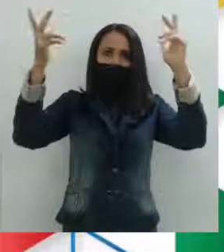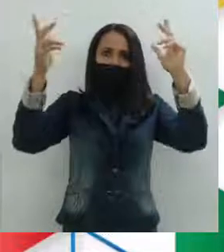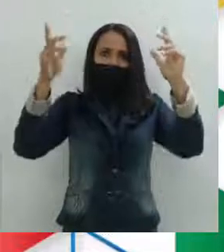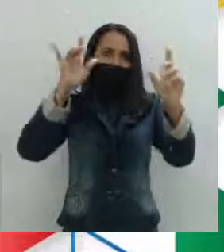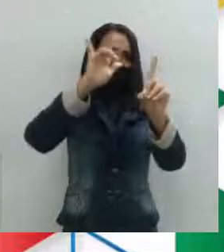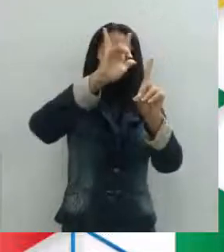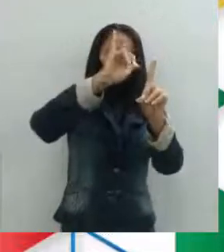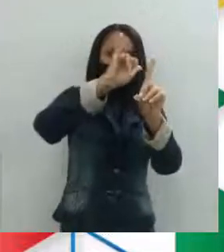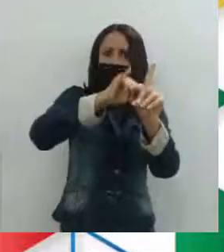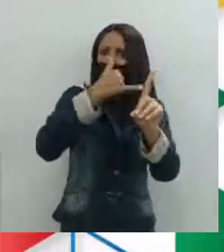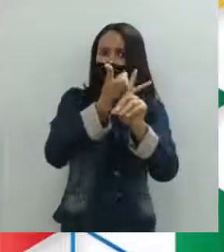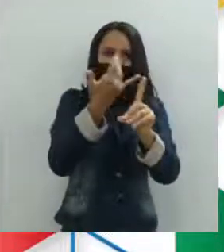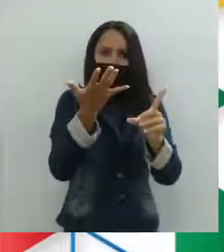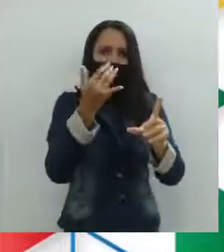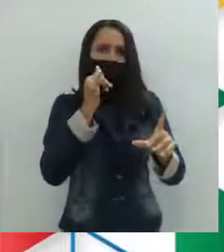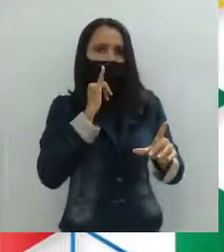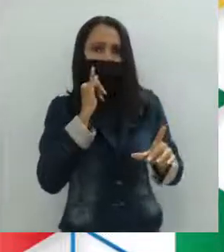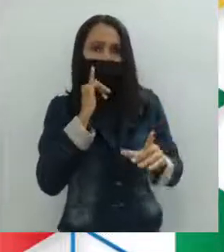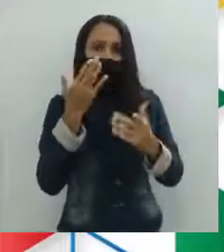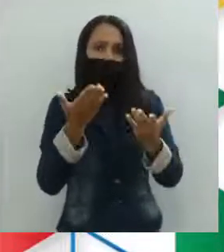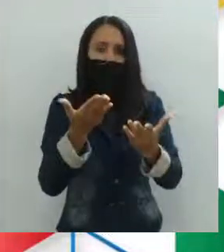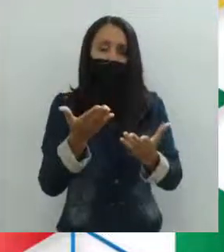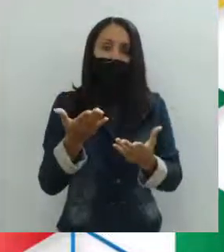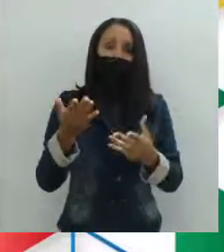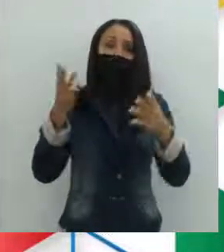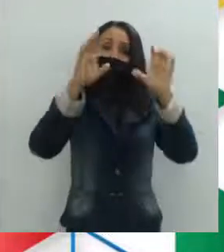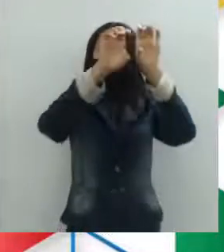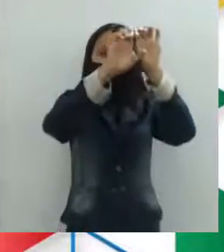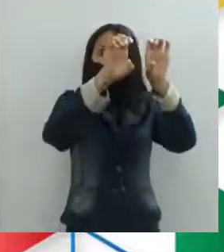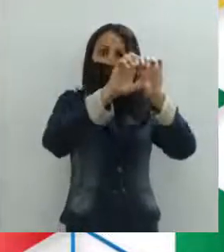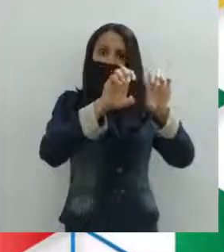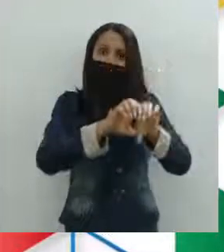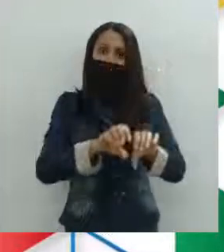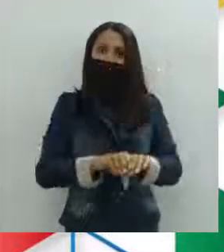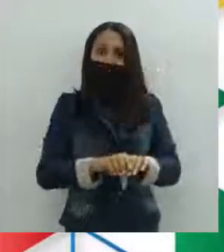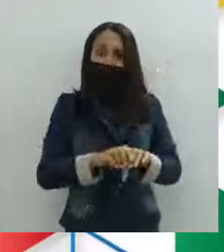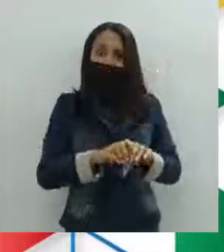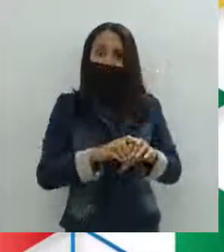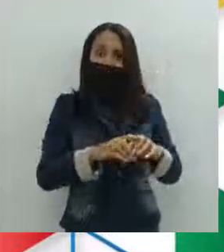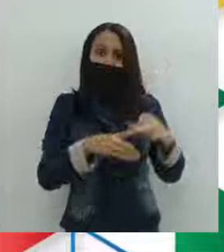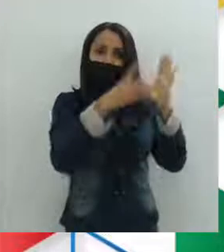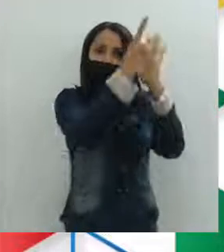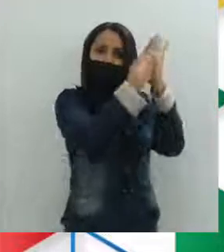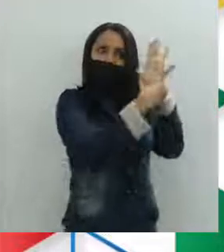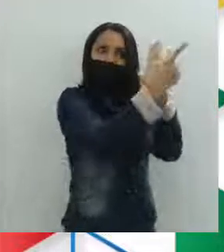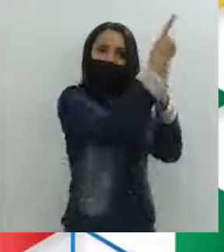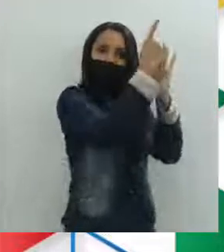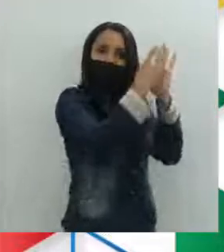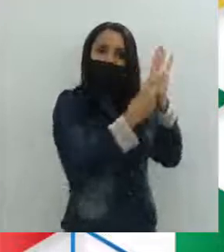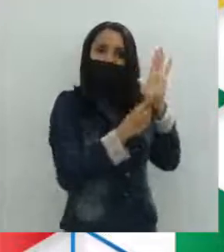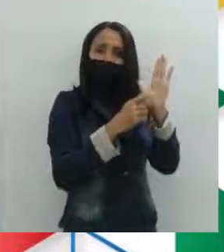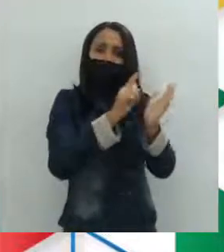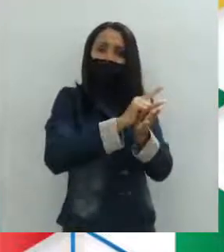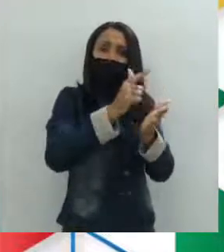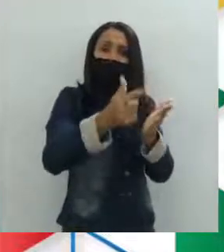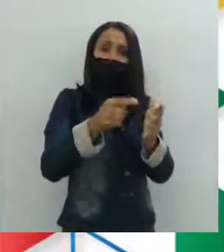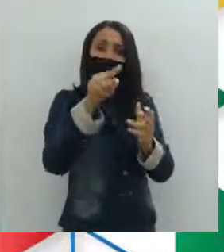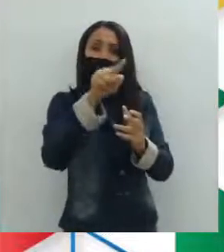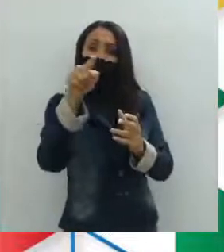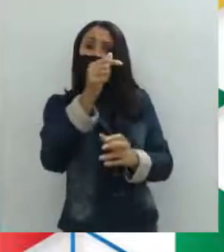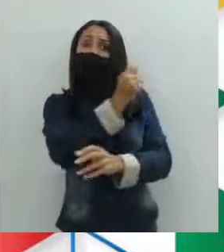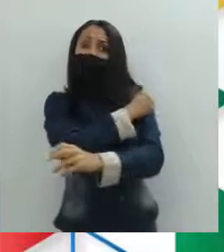bullying, certo? E justamente isso aqui é uma estrutura, é um design de um jornalzinho em que vocês, estudantes,